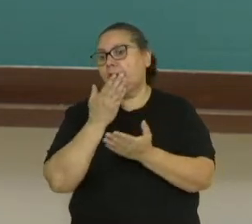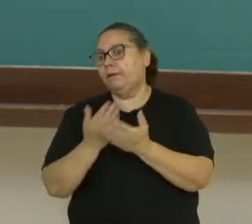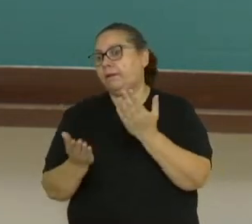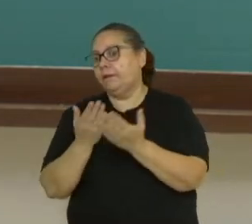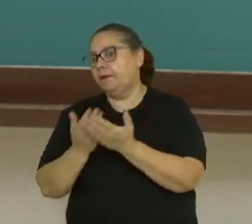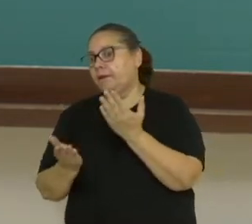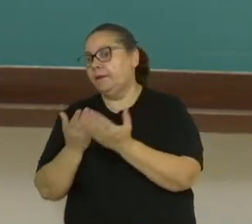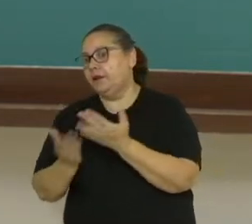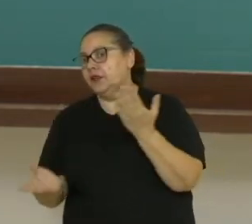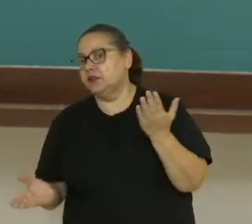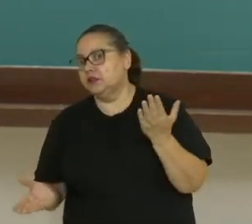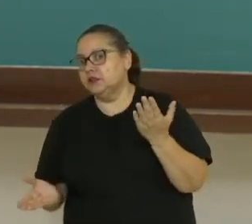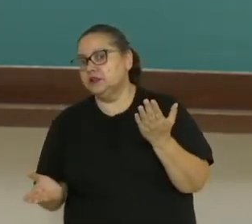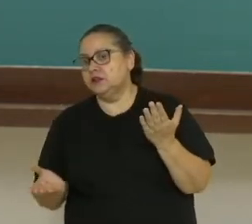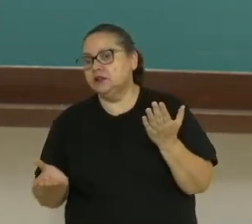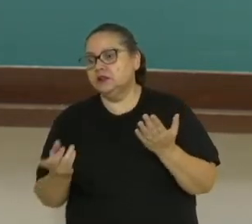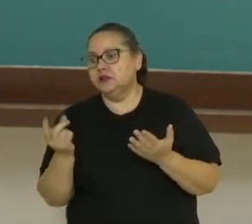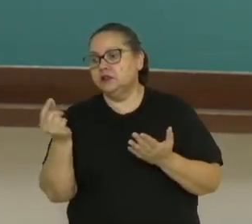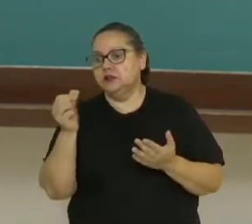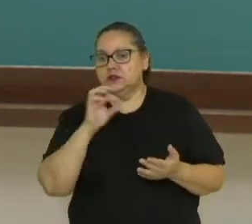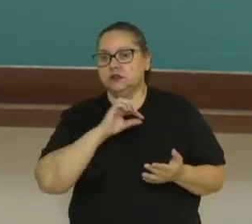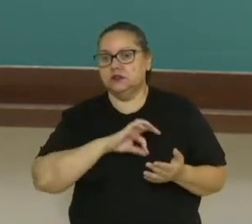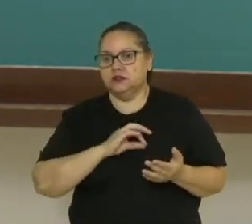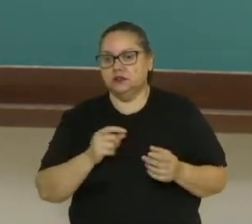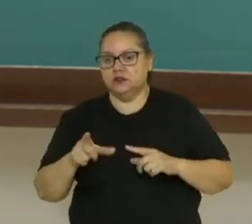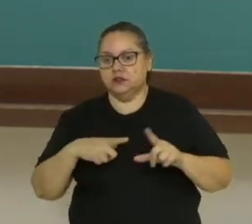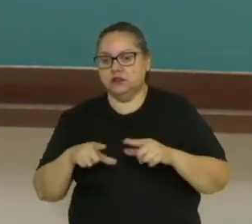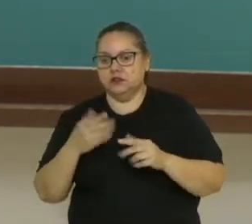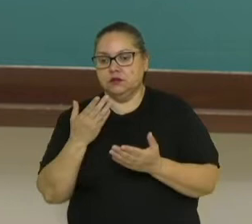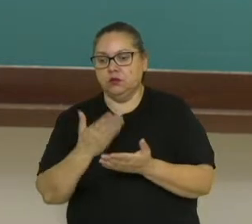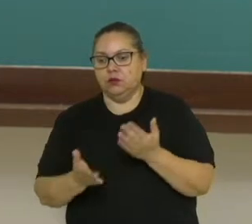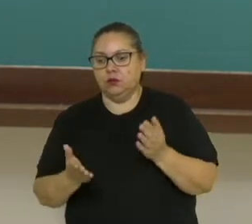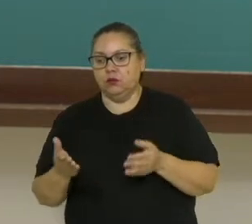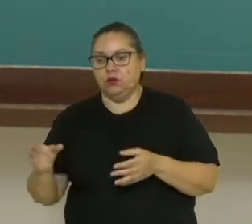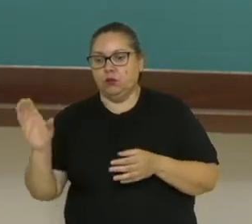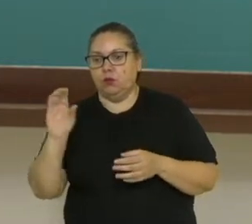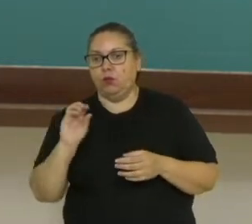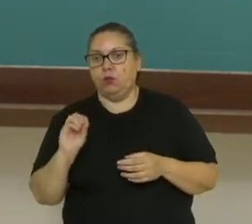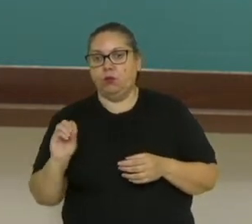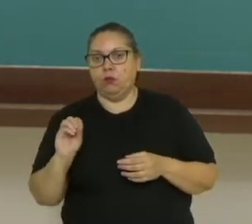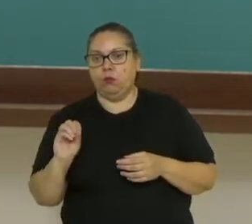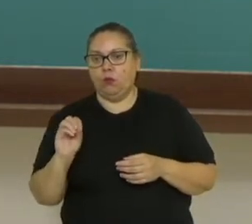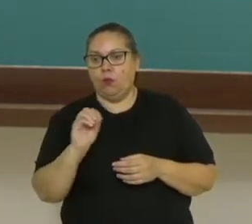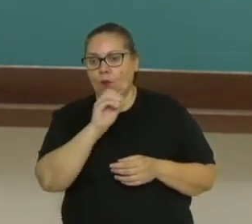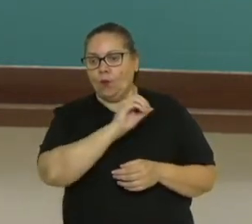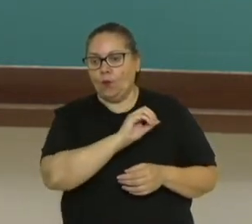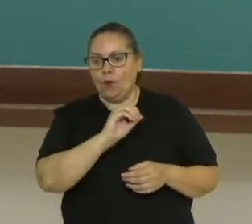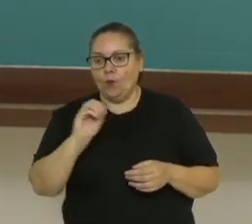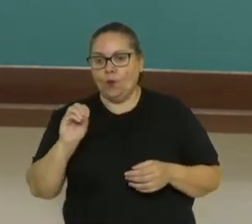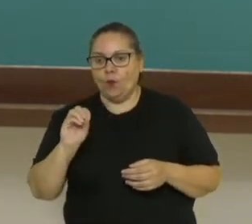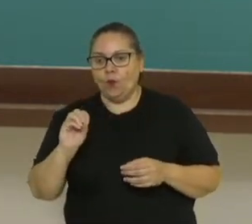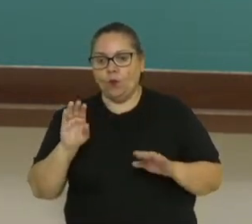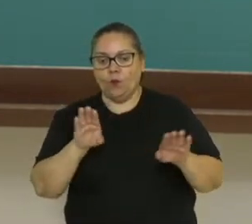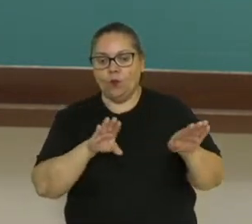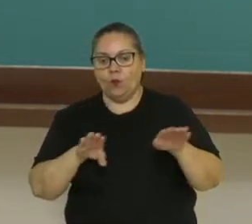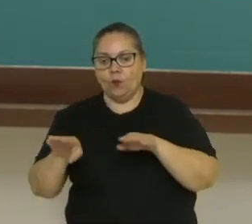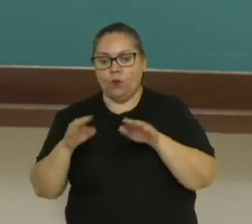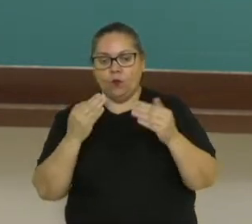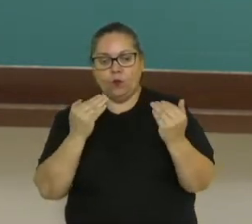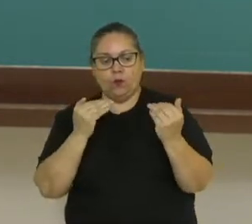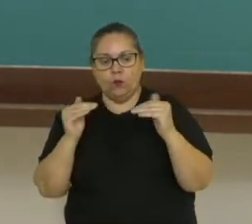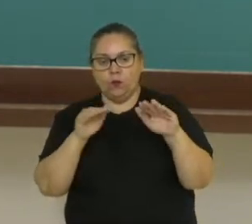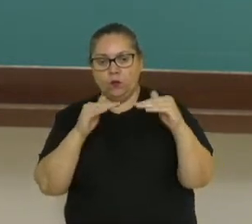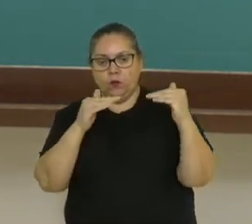perder aquele atual emprego, bota essa pessoa na estaca zero com o salário comparado a qualquer outra